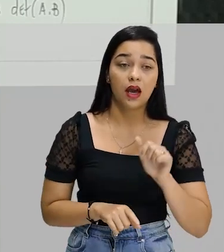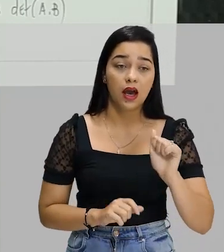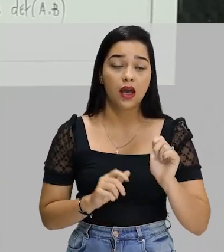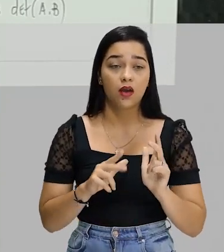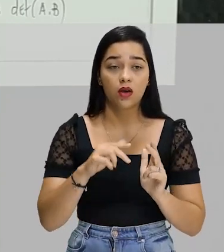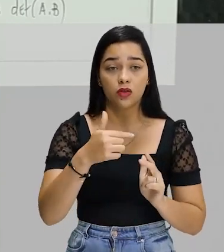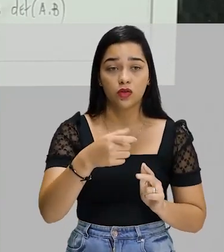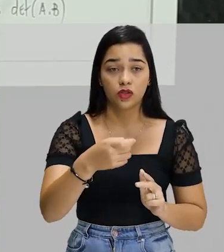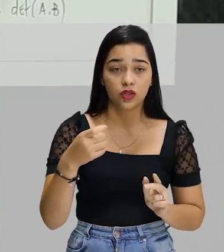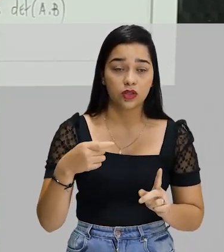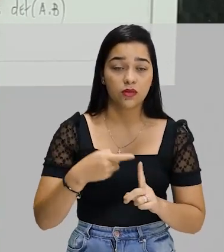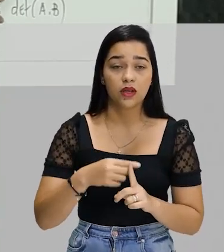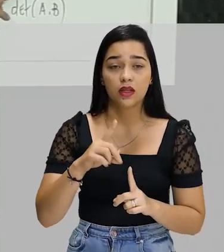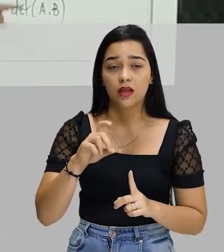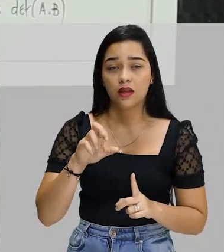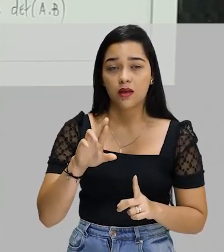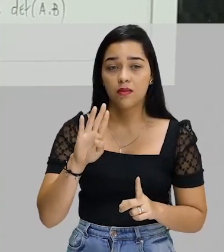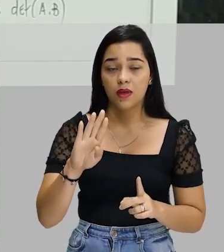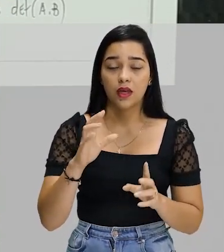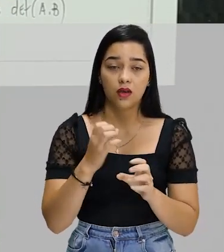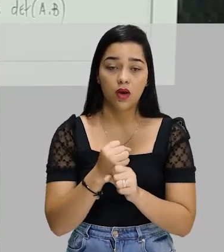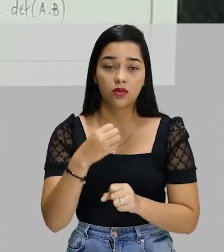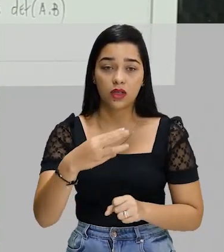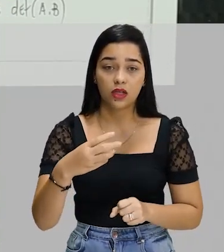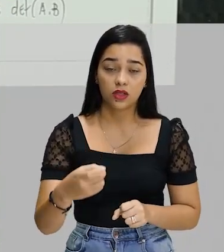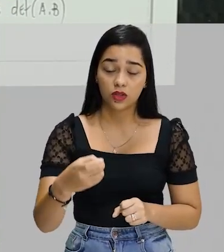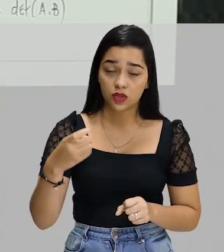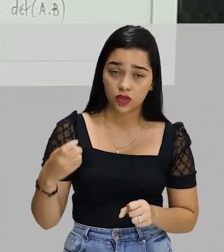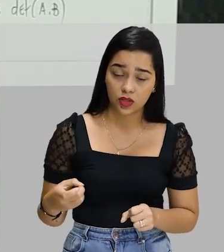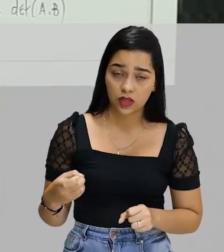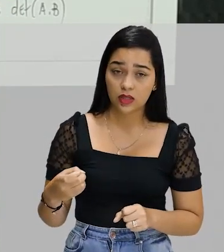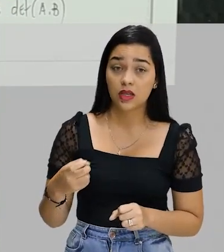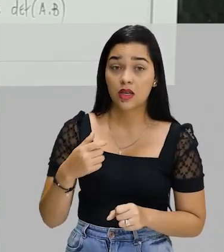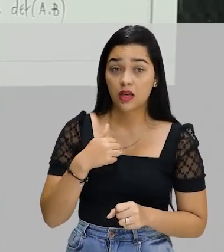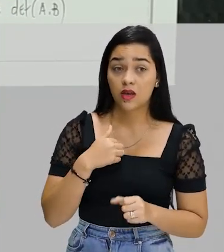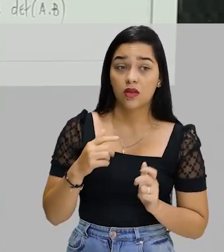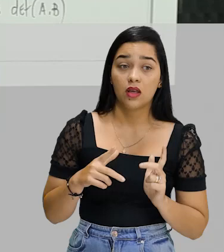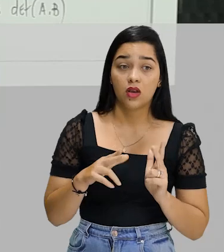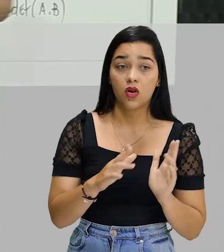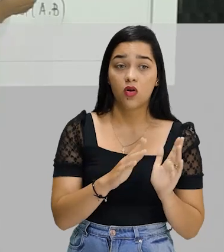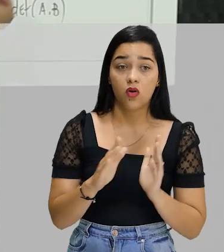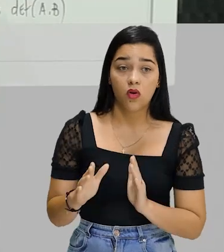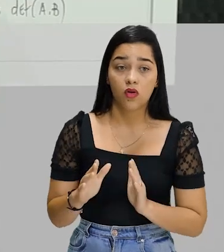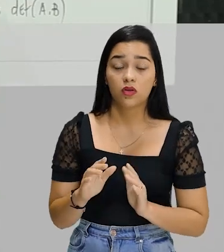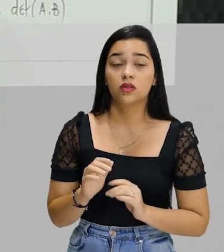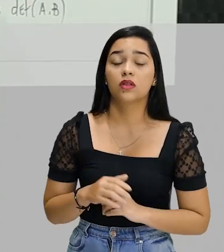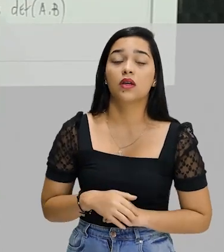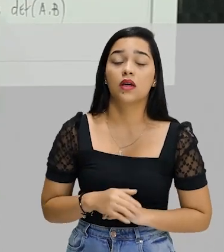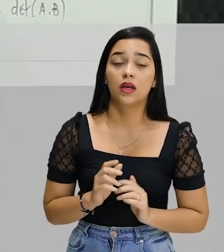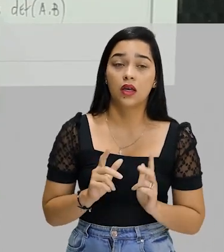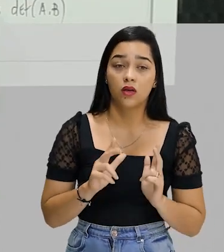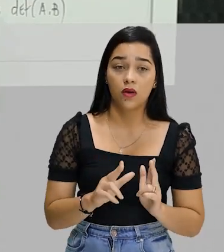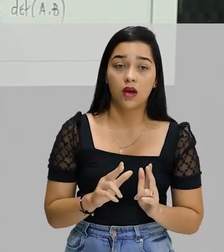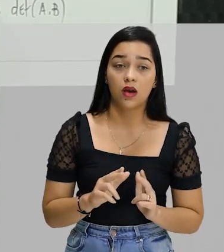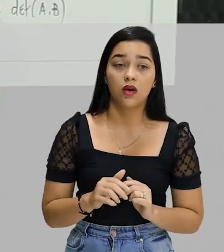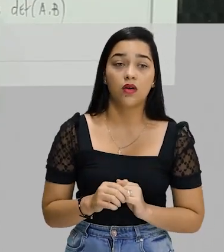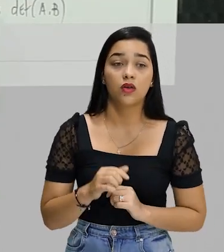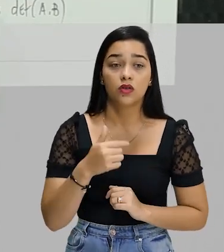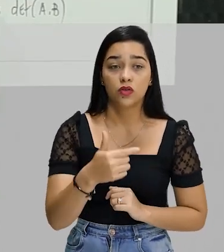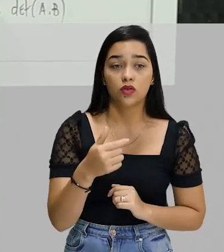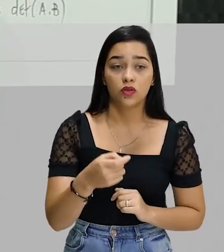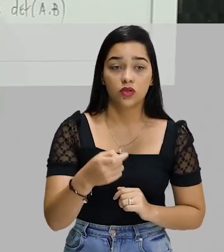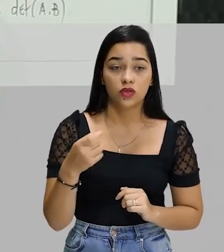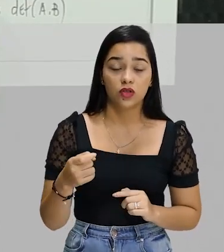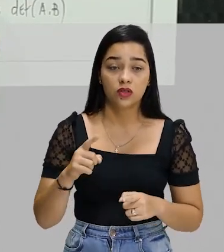for 2x e a determinante de B for 3x, e eles tiverem a mesma ordem, o determinante de A vezes B vai ser